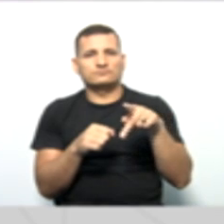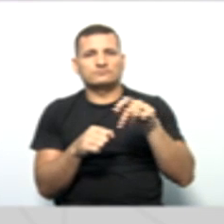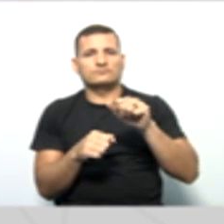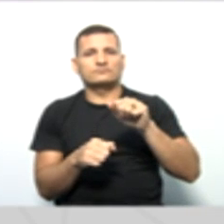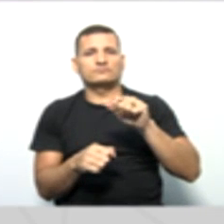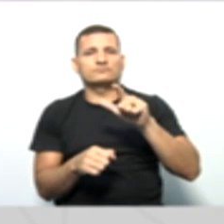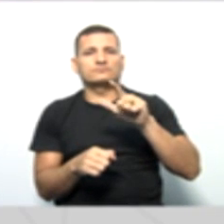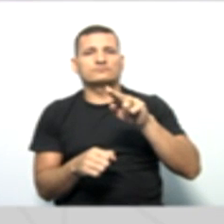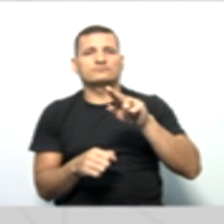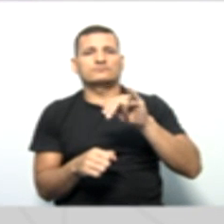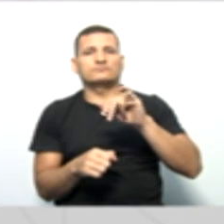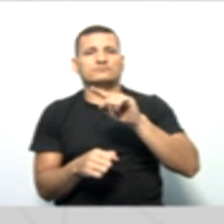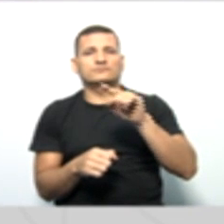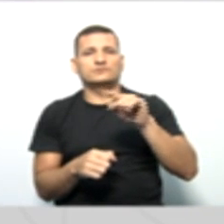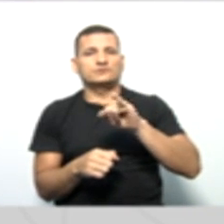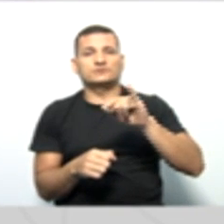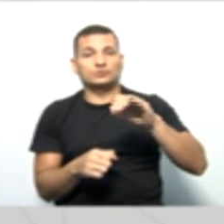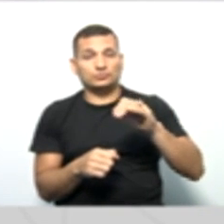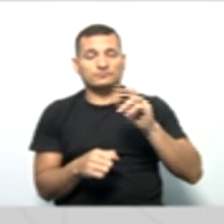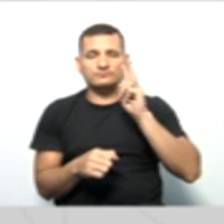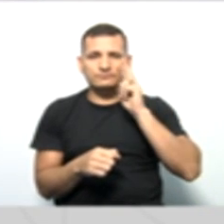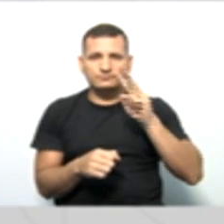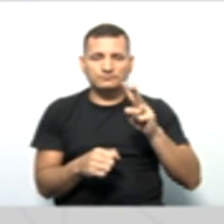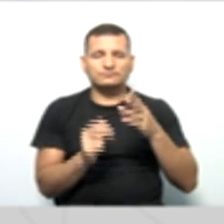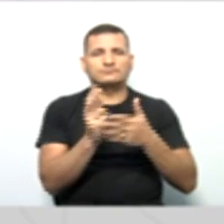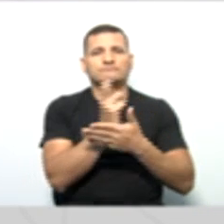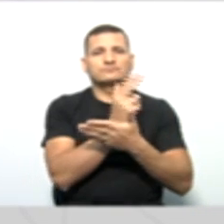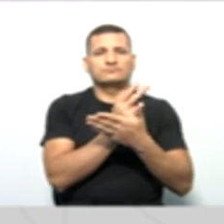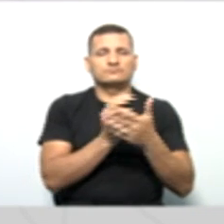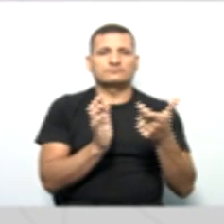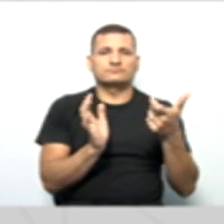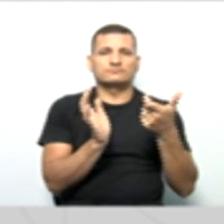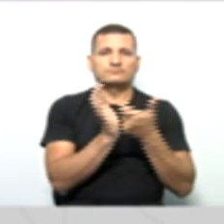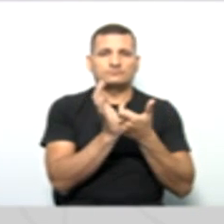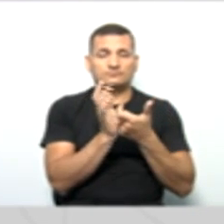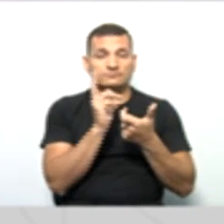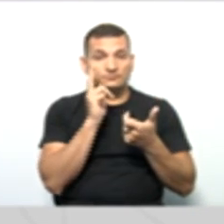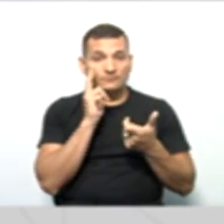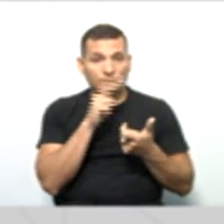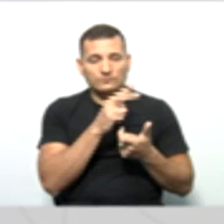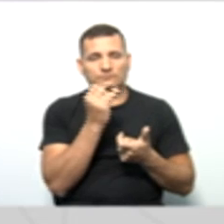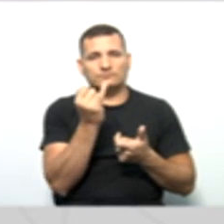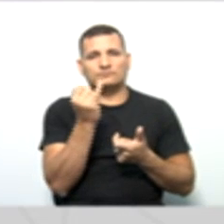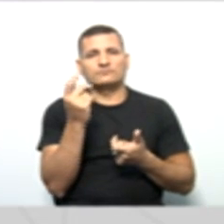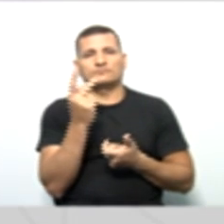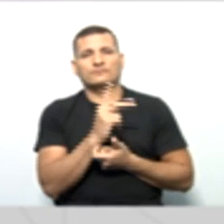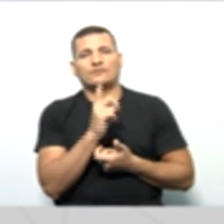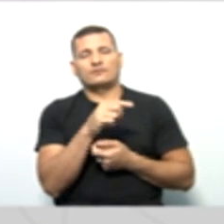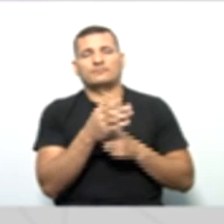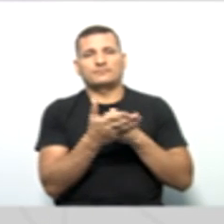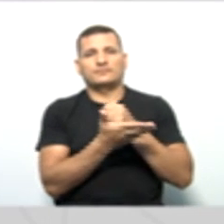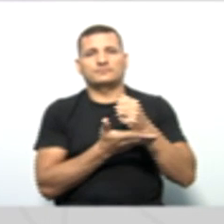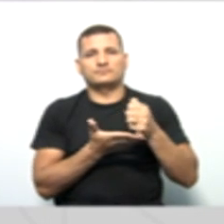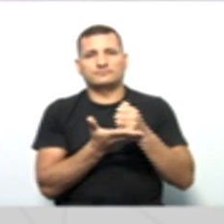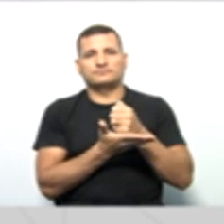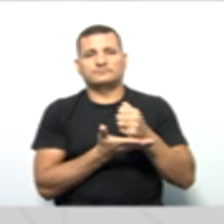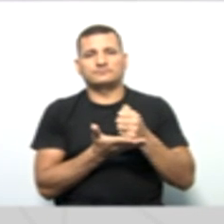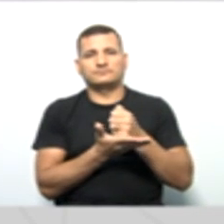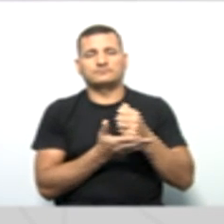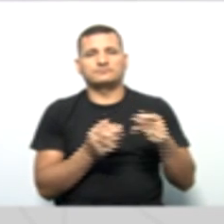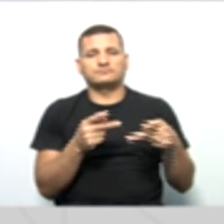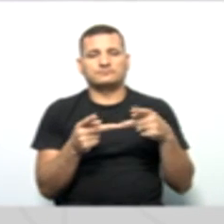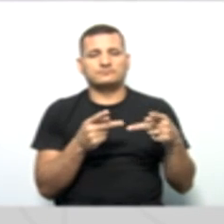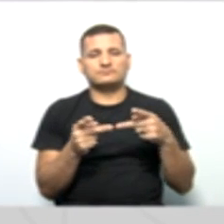os diagramas, dentre eles o diagrama de classe. Olha a importância dele aí, ó. É a base do meu projeto, tá bom?